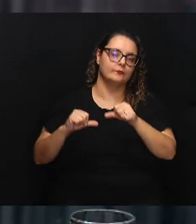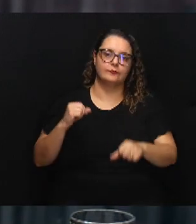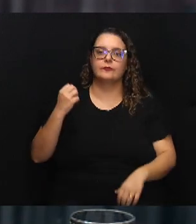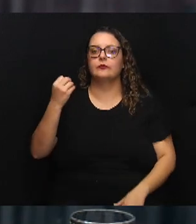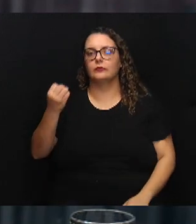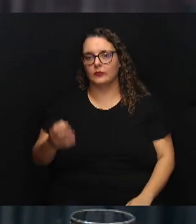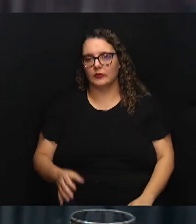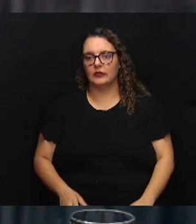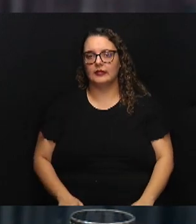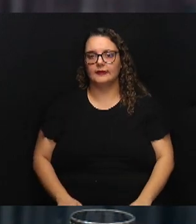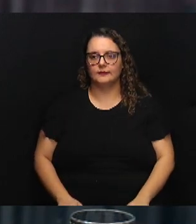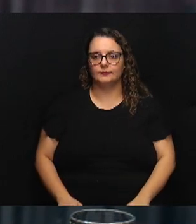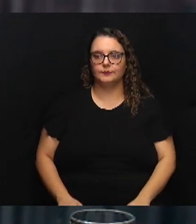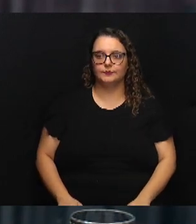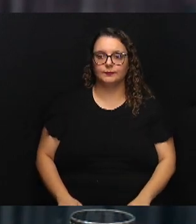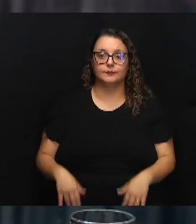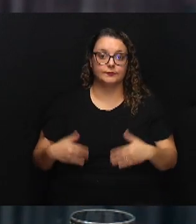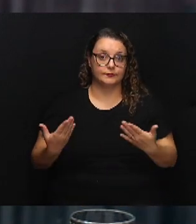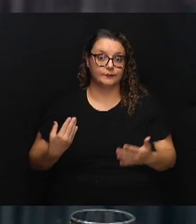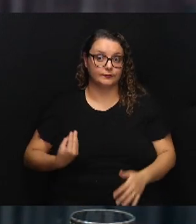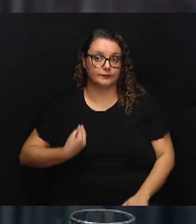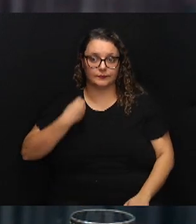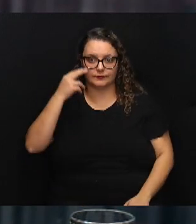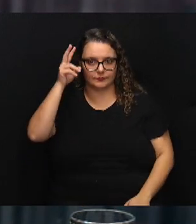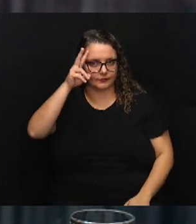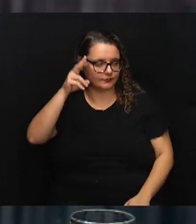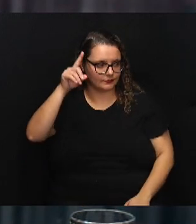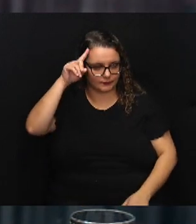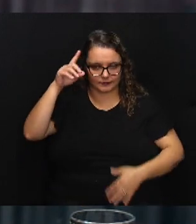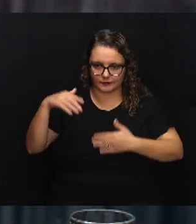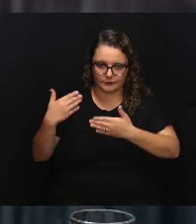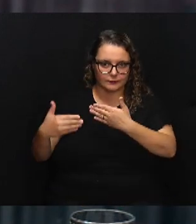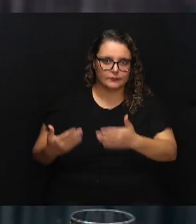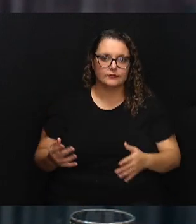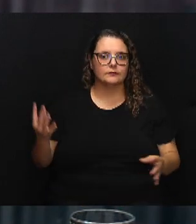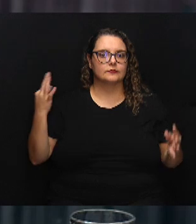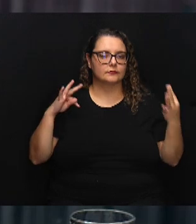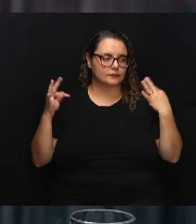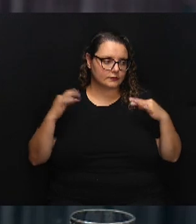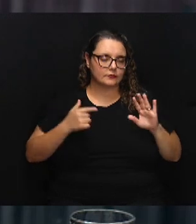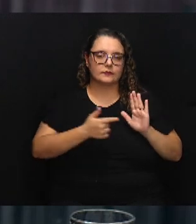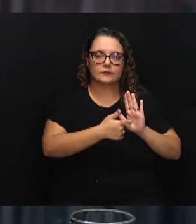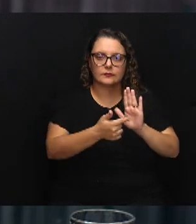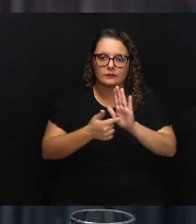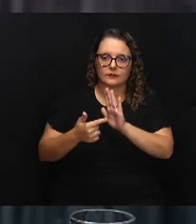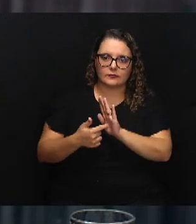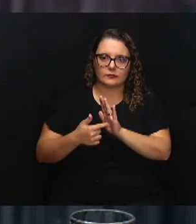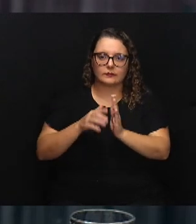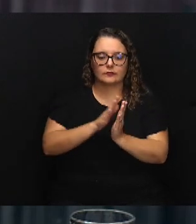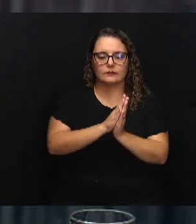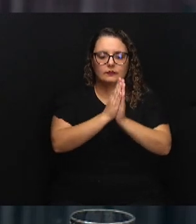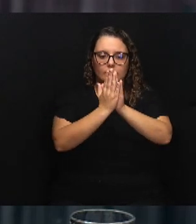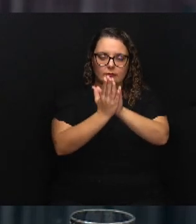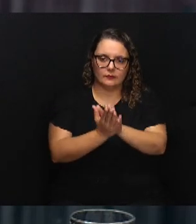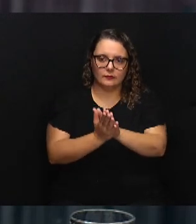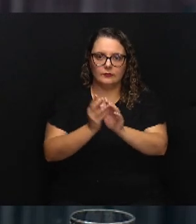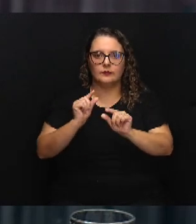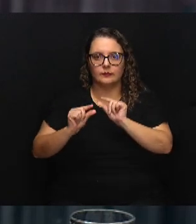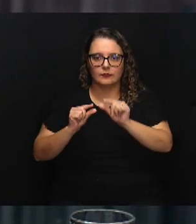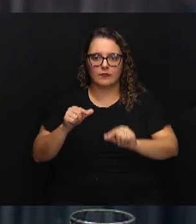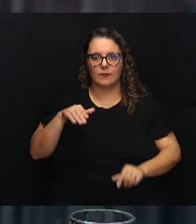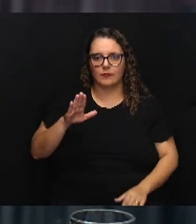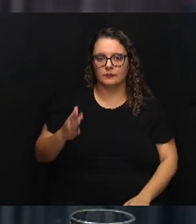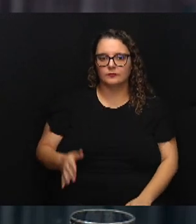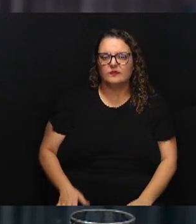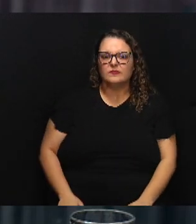viagem, né? Então, assim, eu vivo histórias lindas diariamente, né? O turismo já mostra isso, só que o intercâmbio sempre tem um pouquinho mais